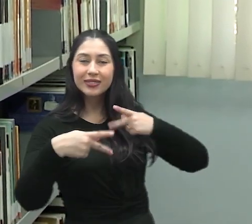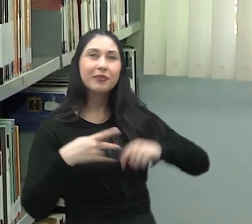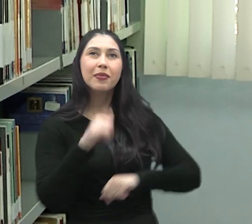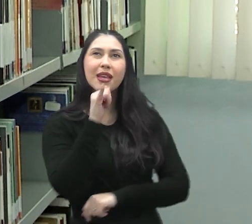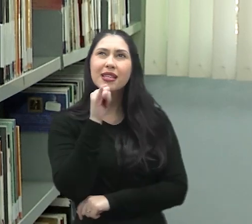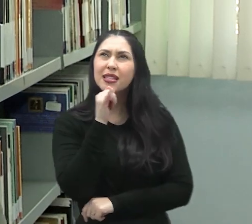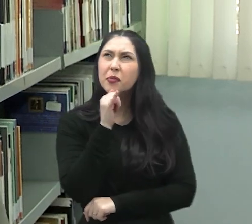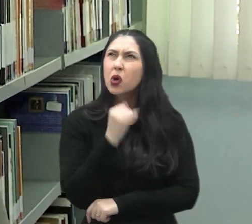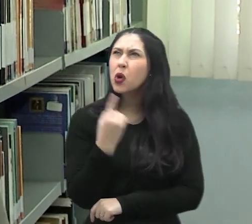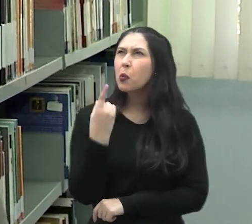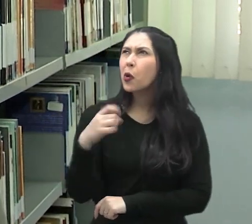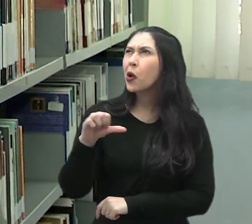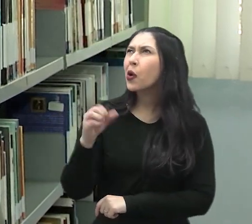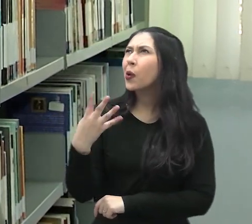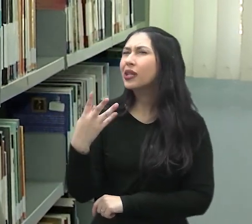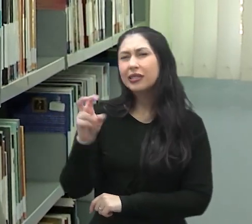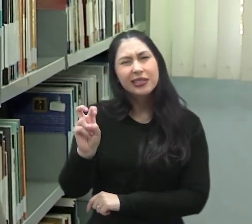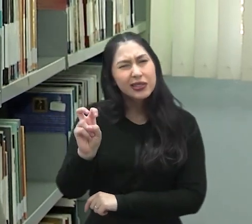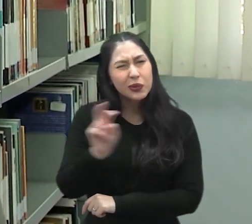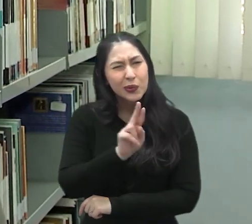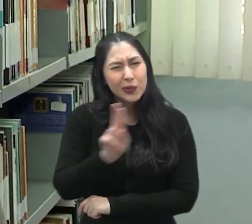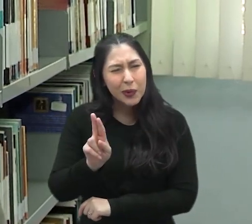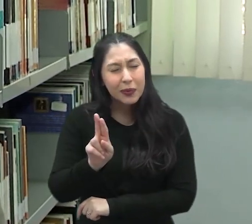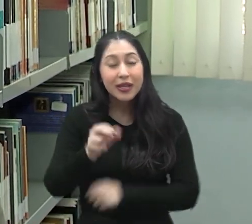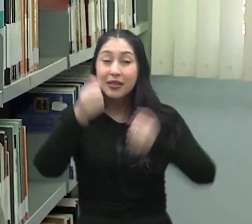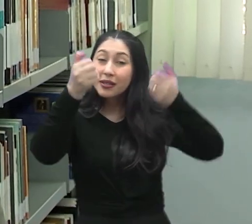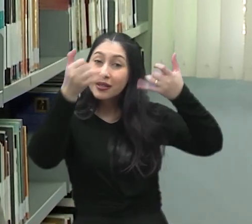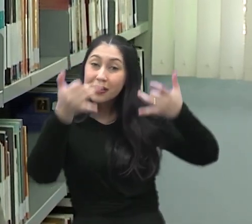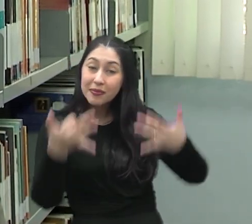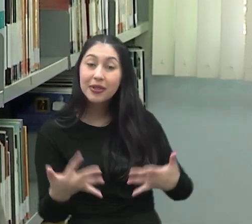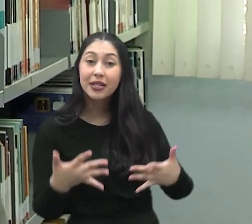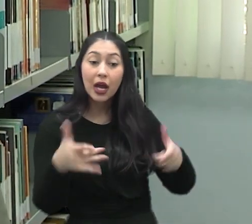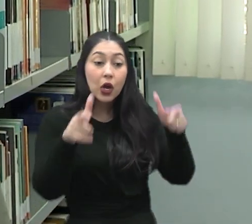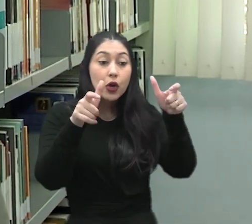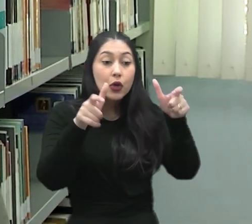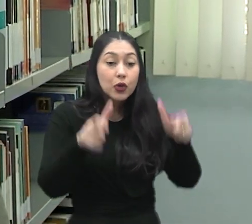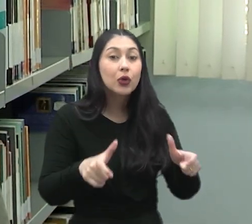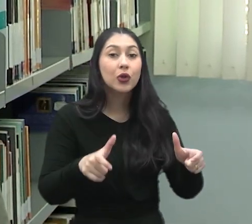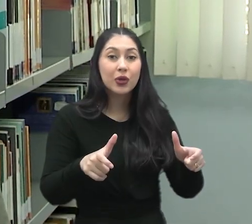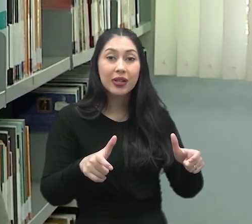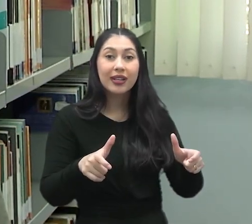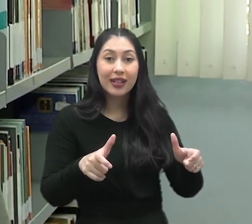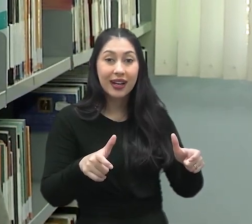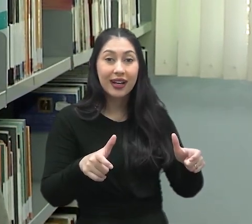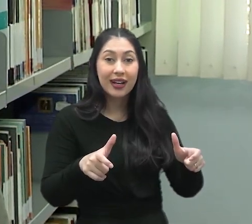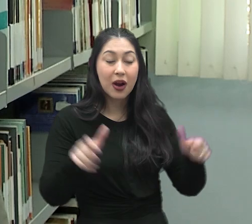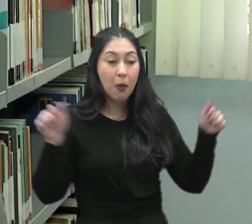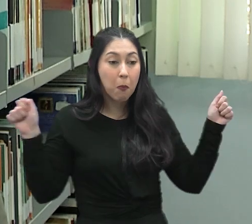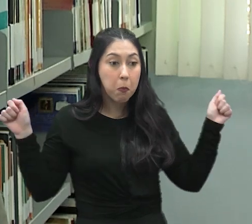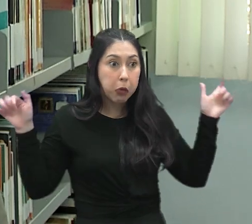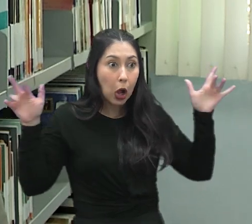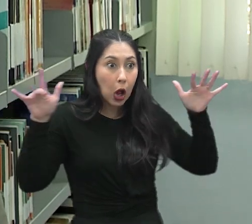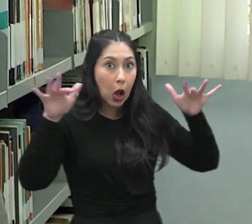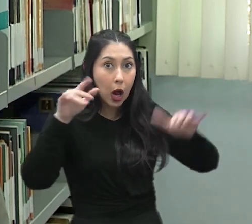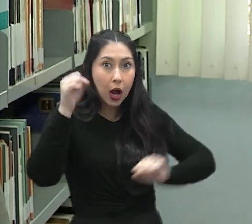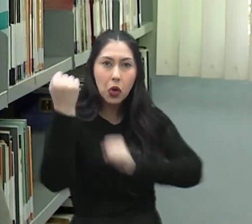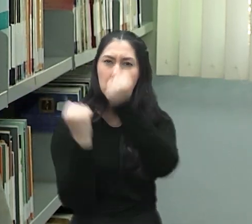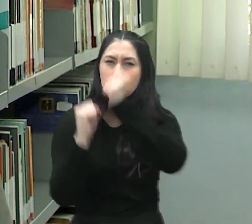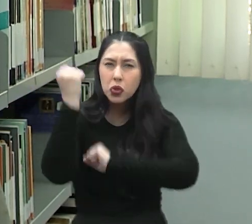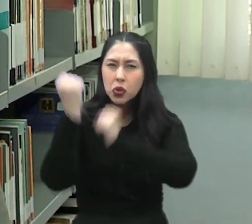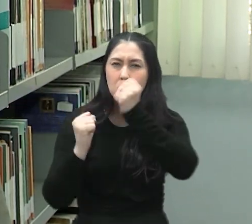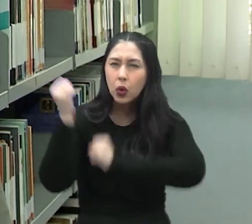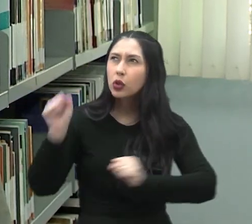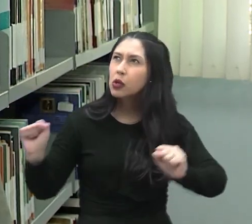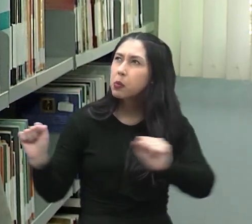falam da cidade. Por exemplo, ele tem uma, acho que é 1945, que é o nome, que fala que aqui era Campos, tudo, e quando veio